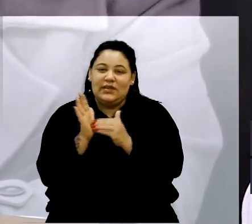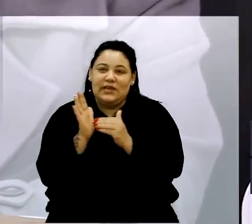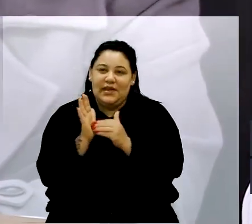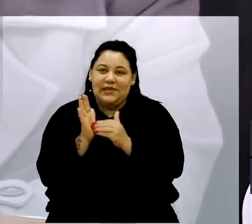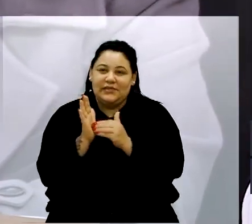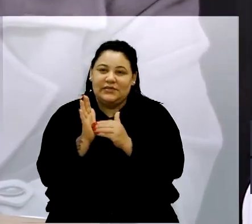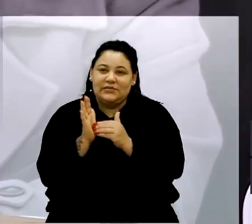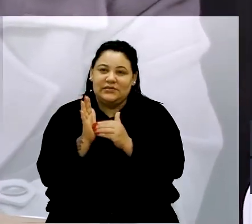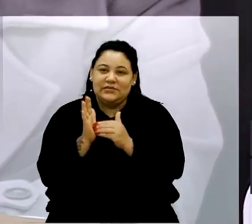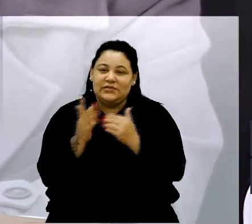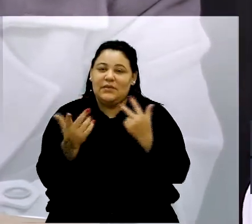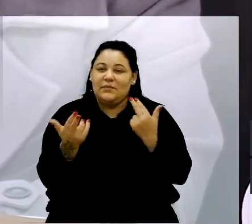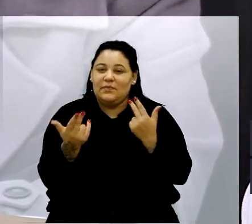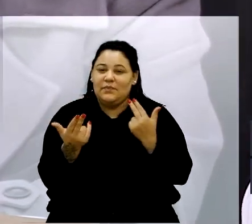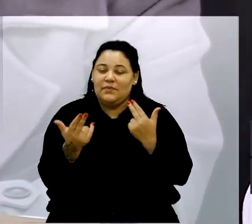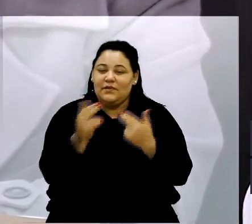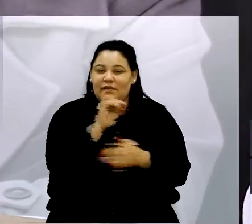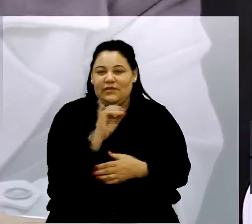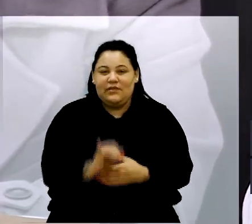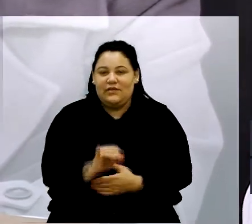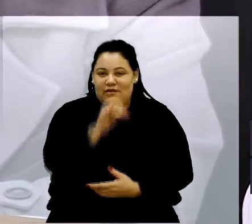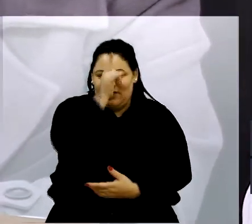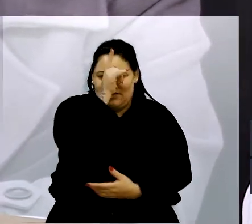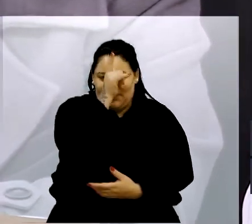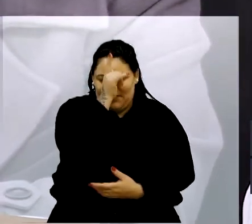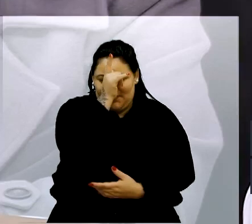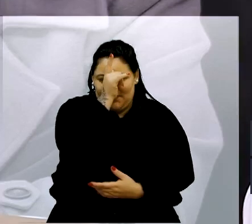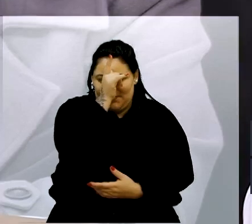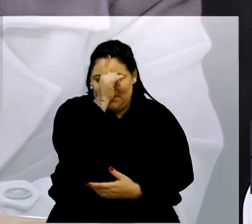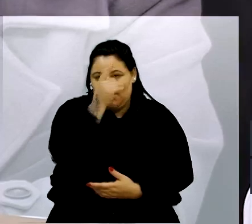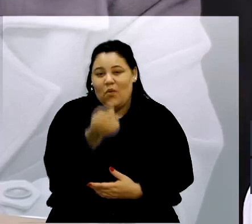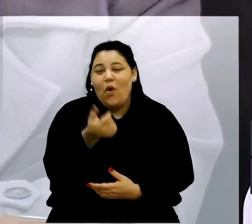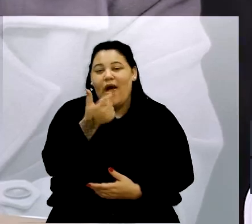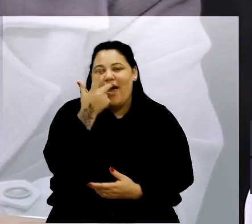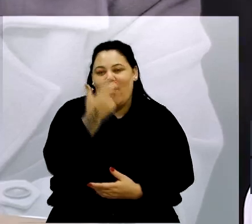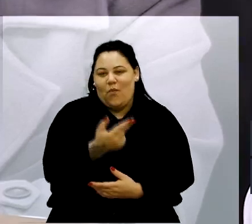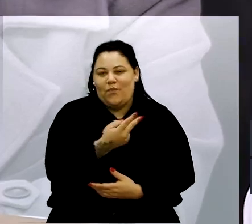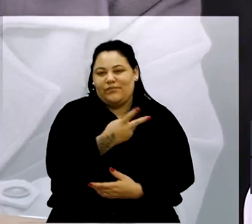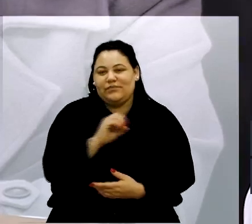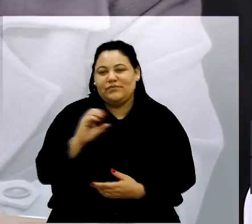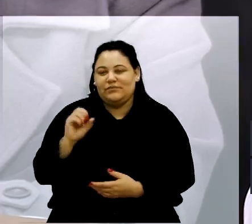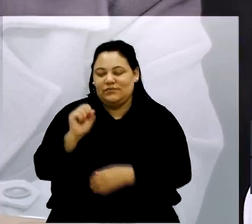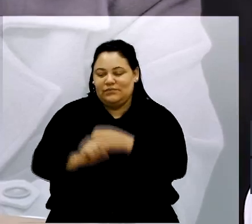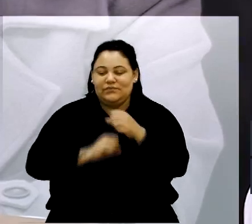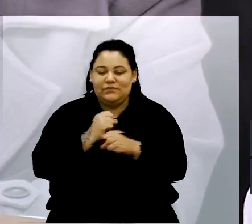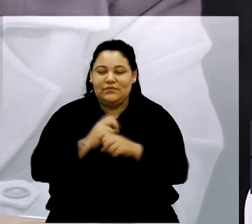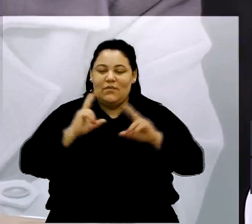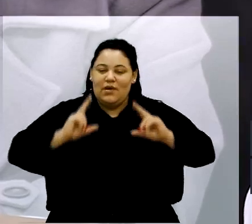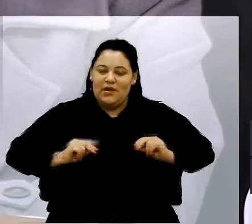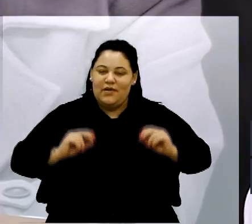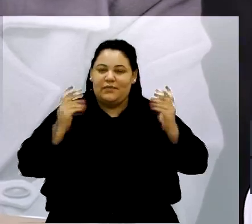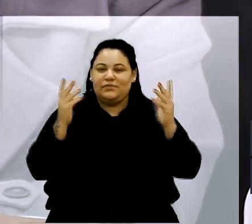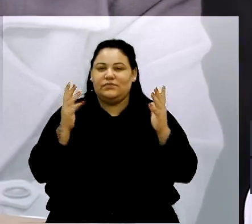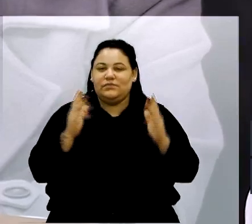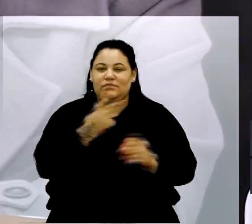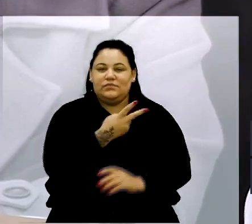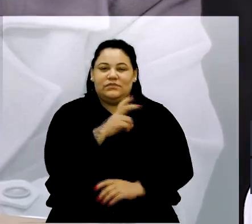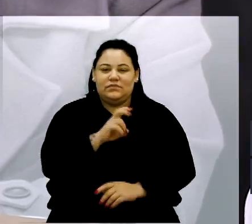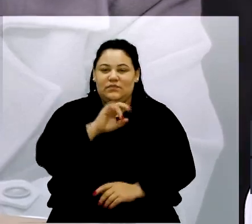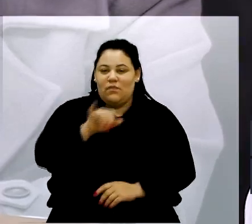similitude entre italianos e alemães. 200 anos merecem ser comemorados. 25 de